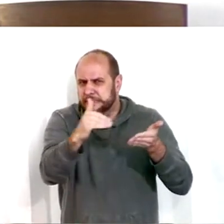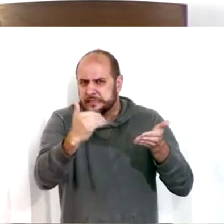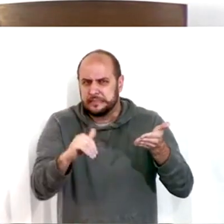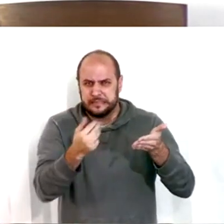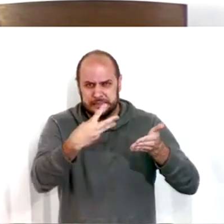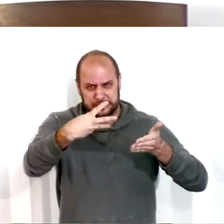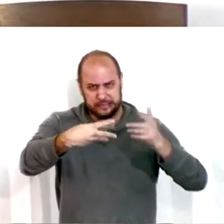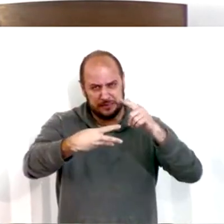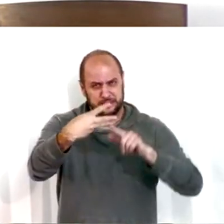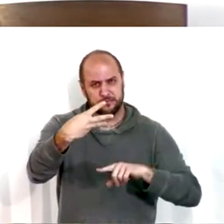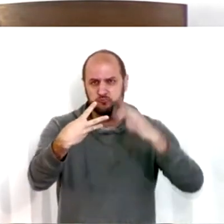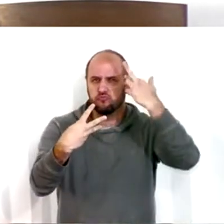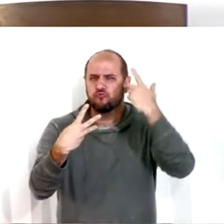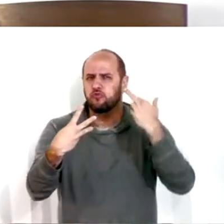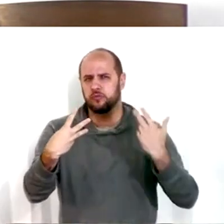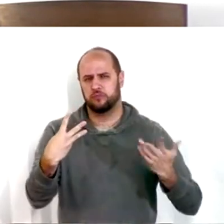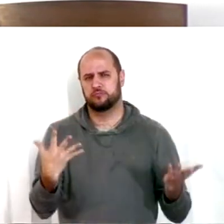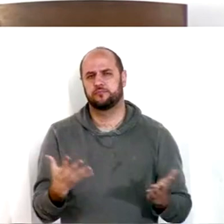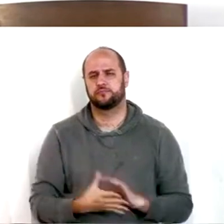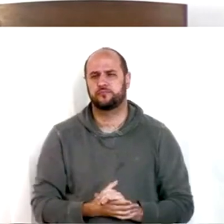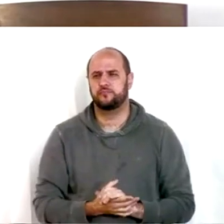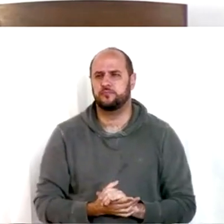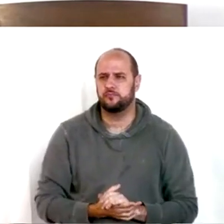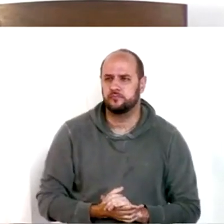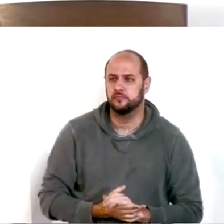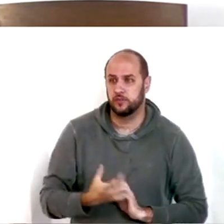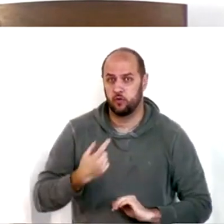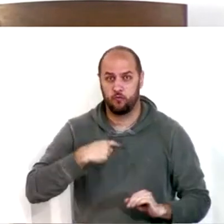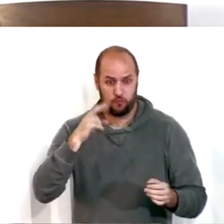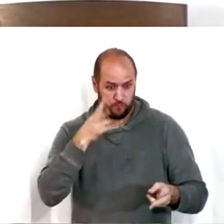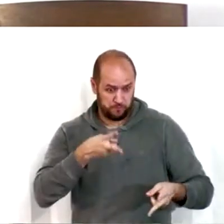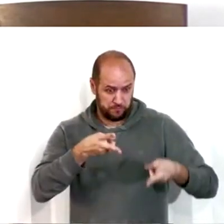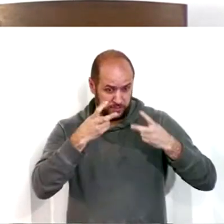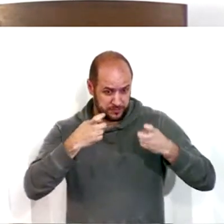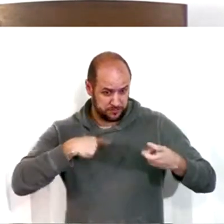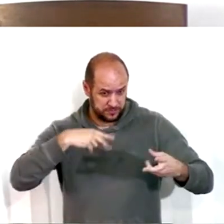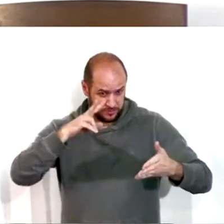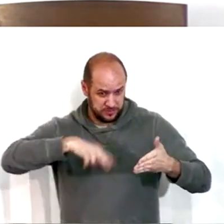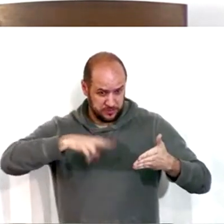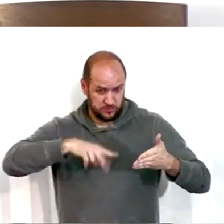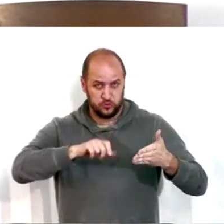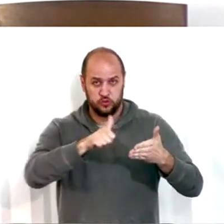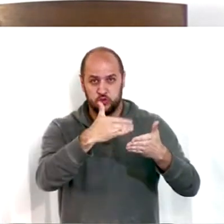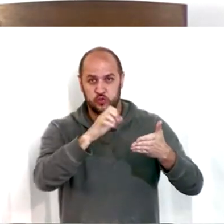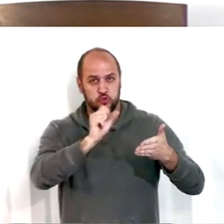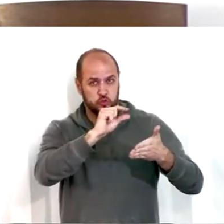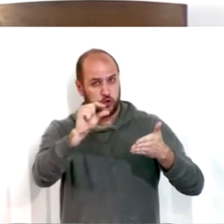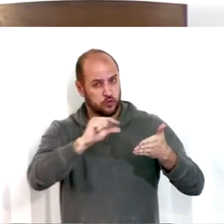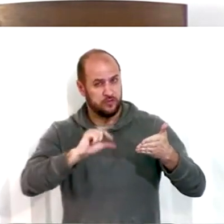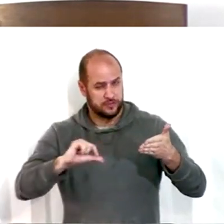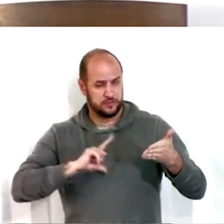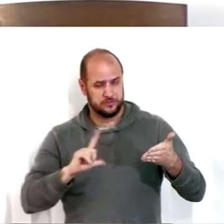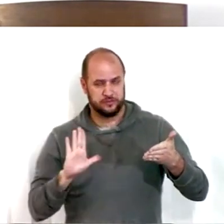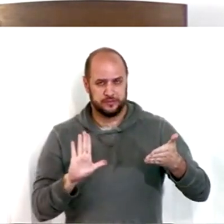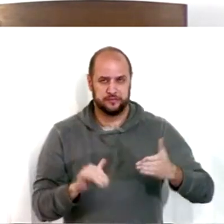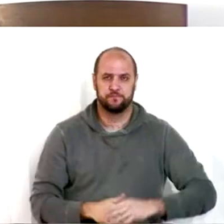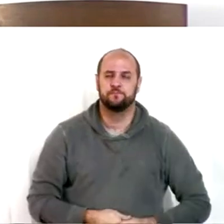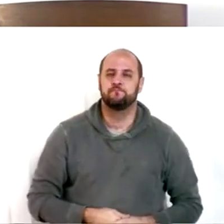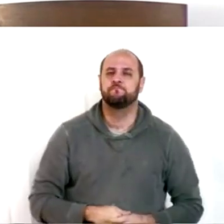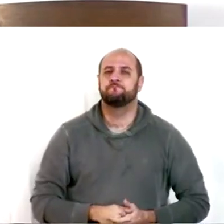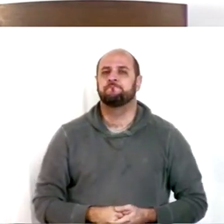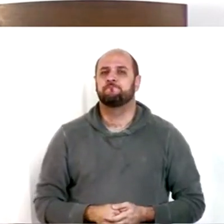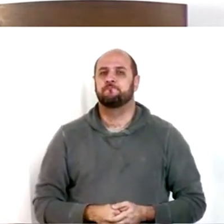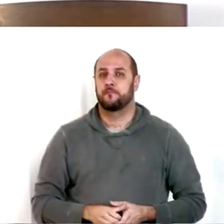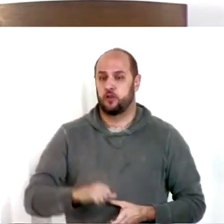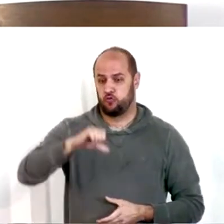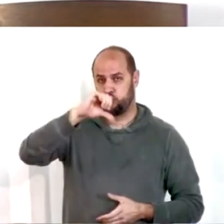divisões naturais do texto. Pelo menos eu as vi nesses 18 versículos que temos à frente.